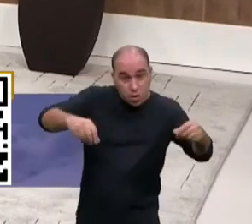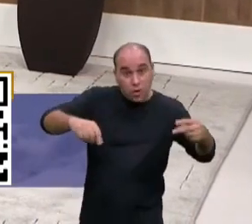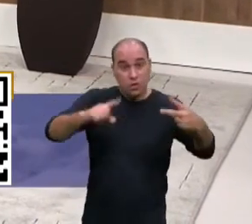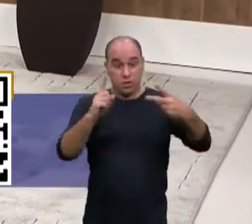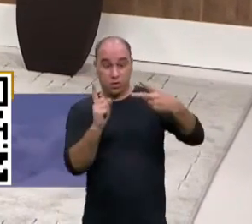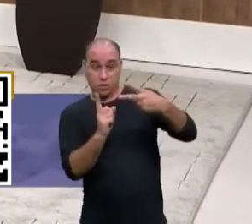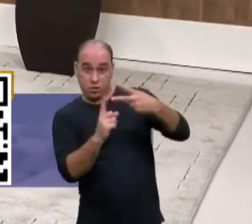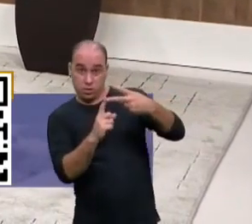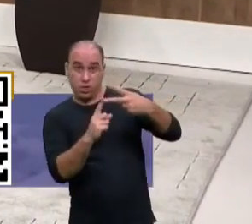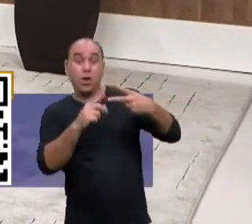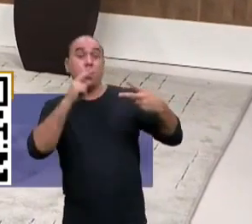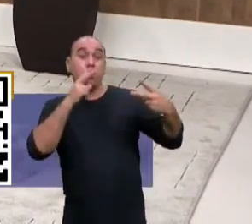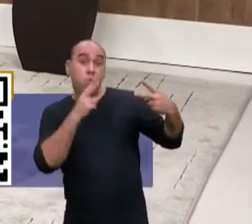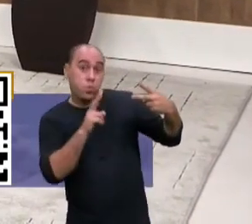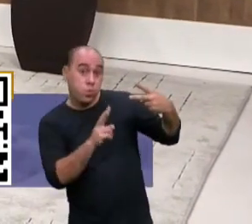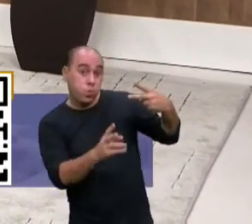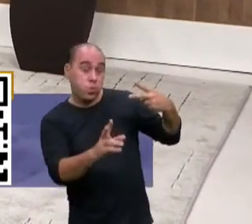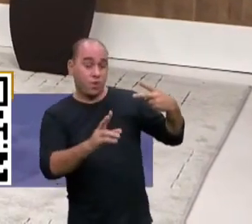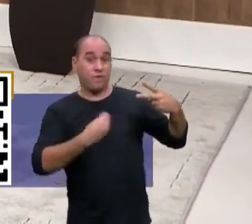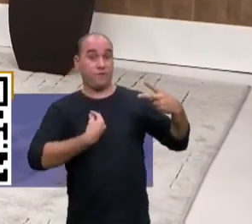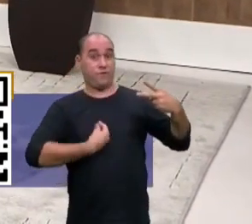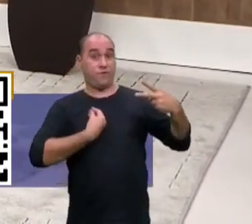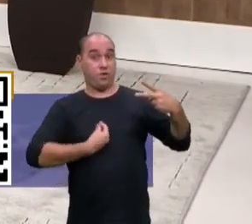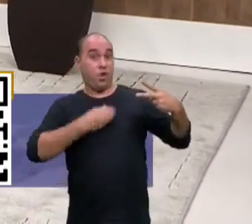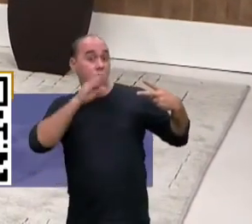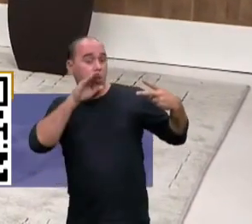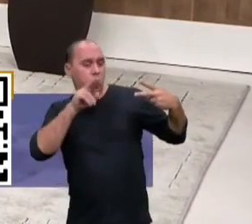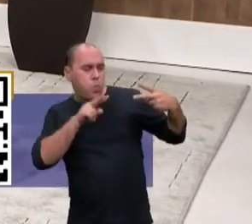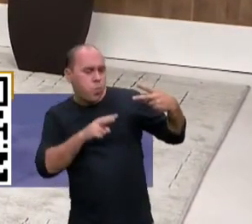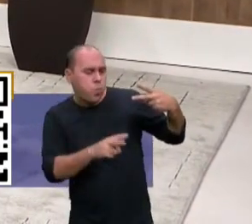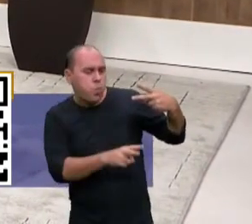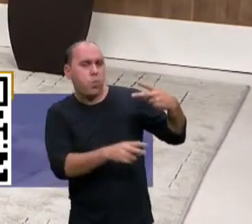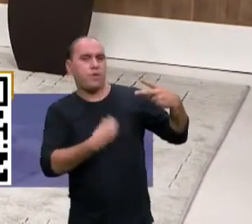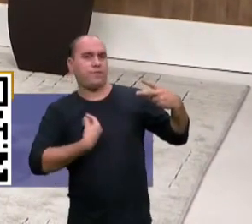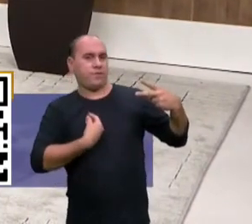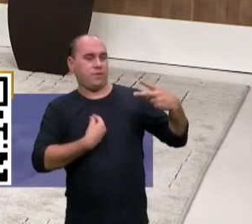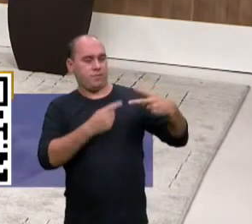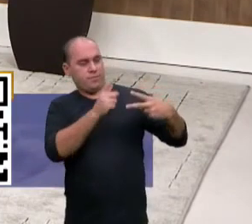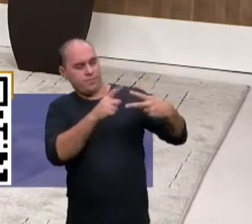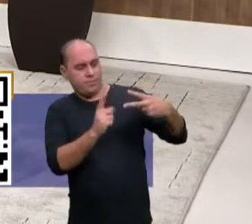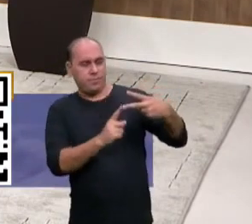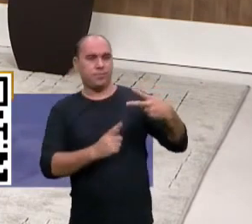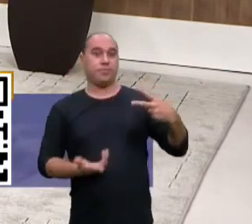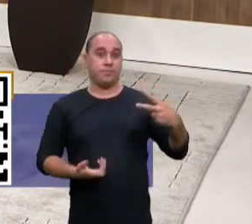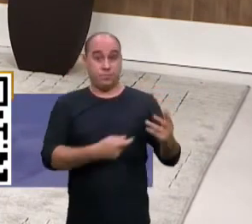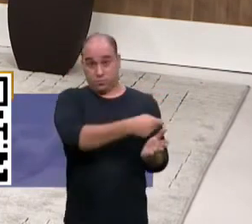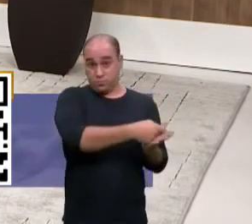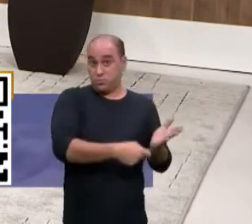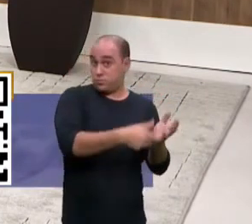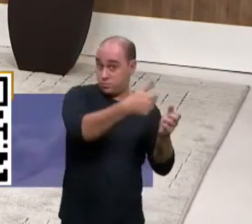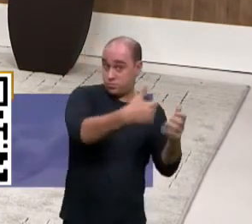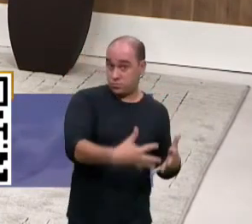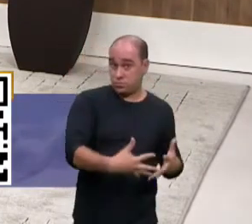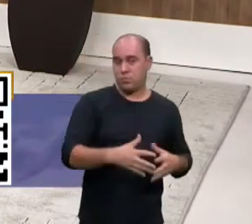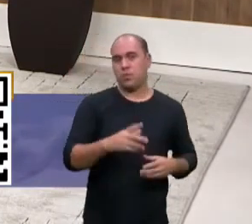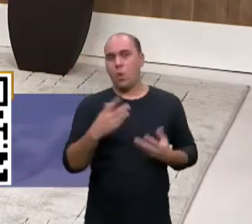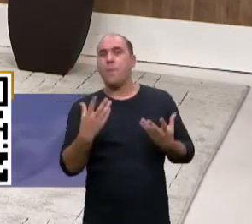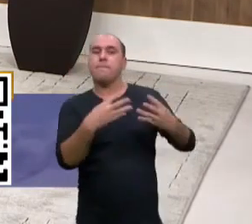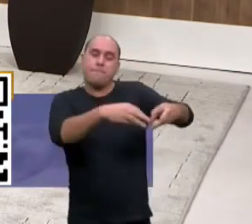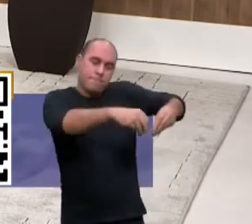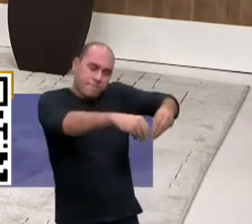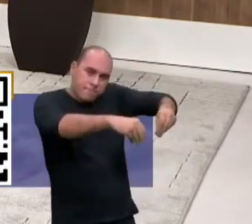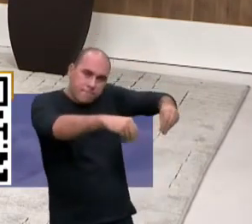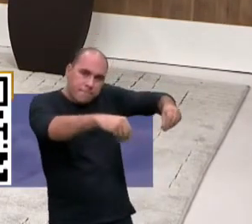pó da terra e a segunda foi o fôlego de vida pois o sopro de vida como diz o próprio texto Então Deus